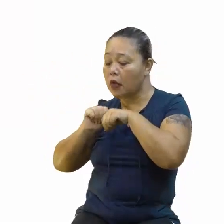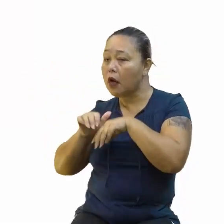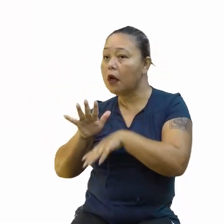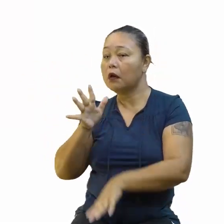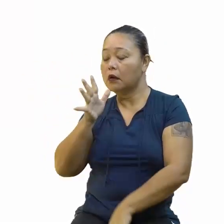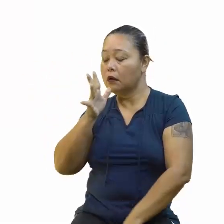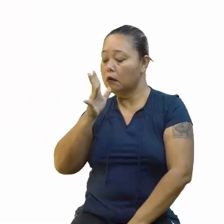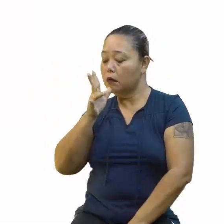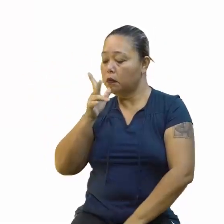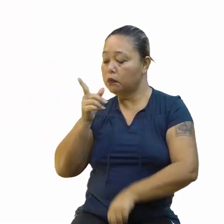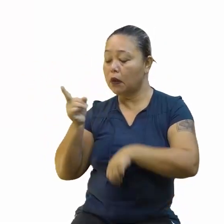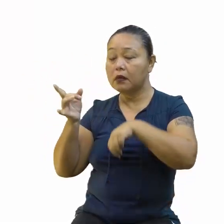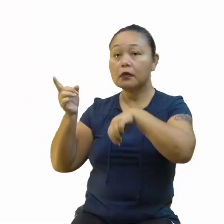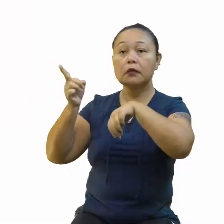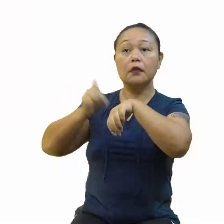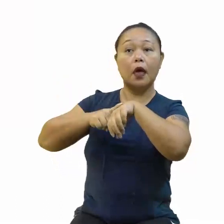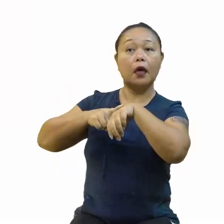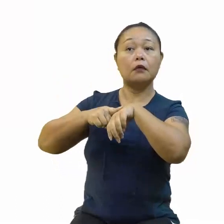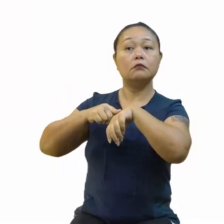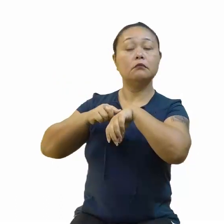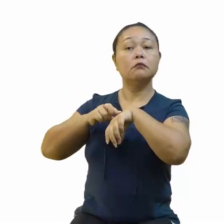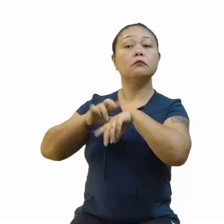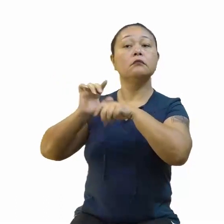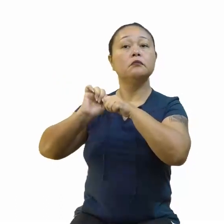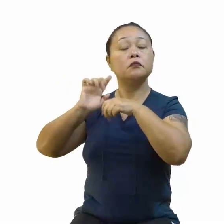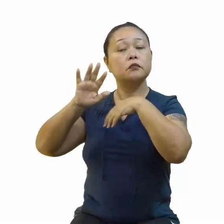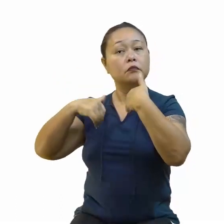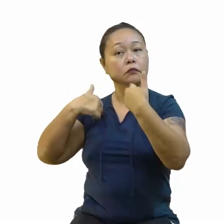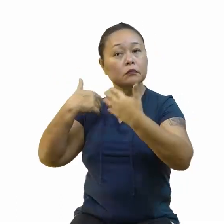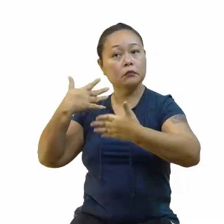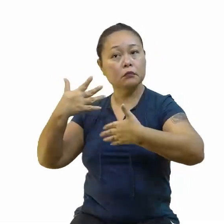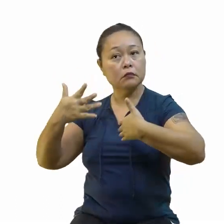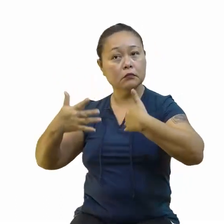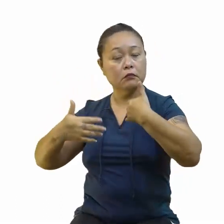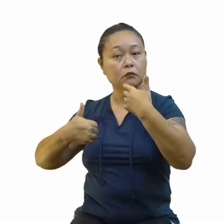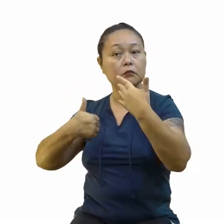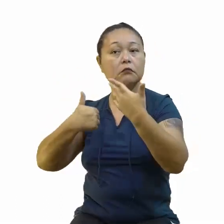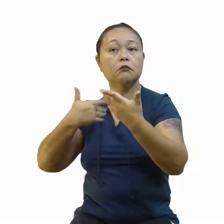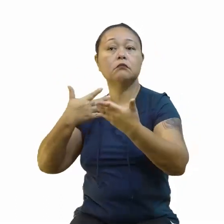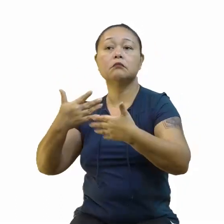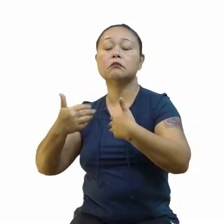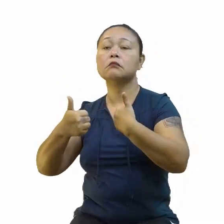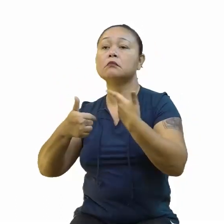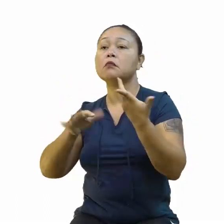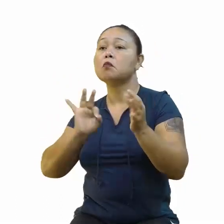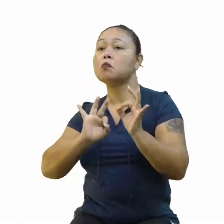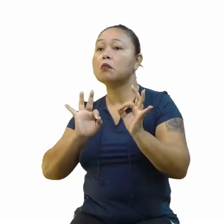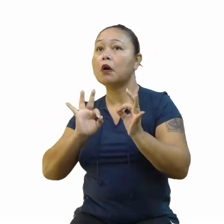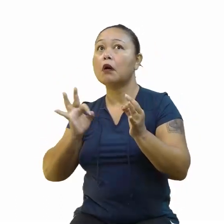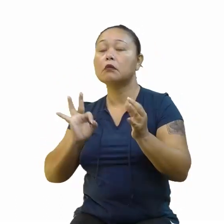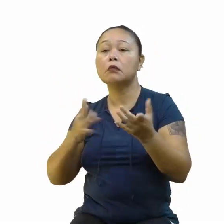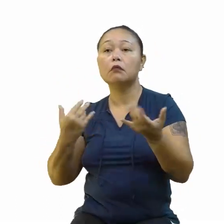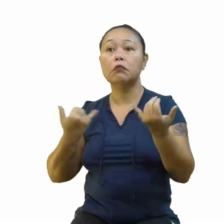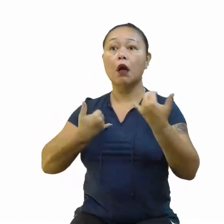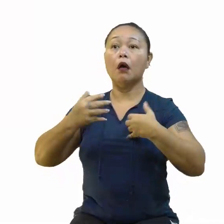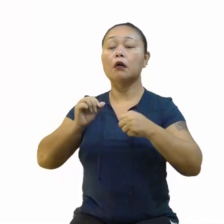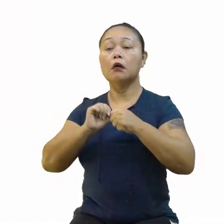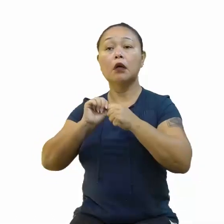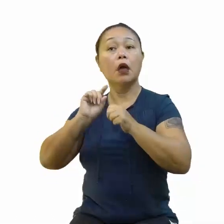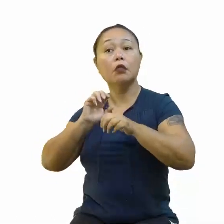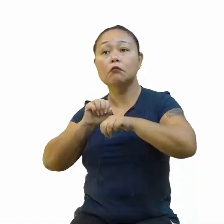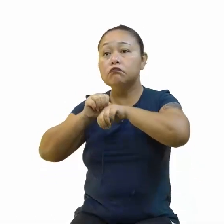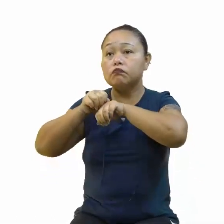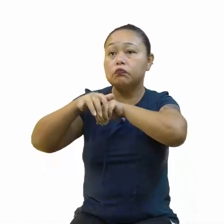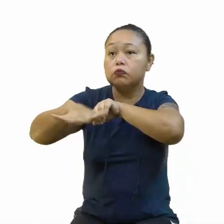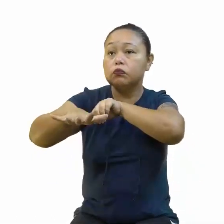sobre isso na aula também, que é um processo ali silencioso, que elas não são transmissíveis,